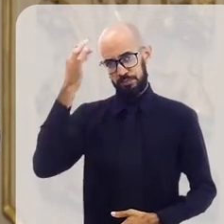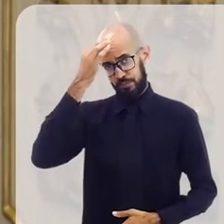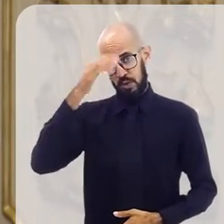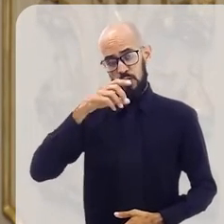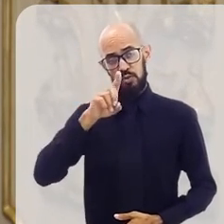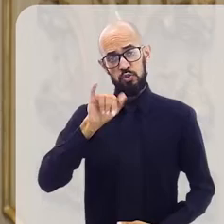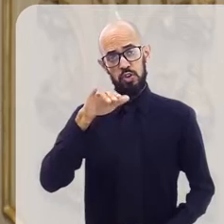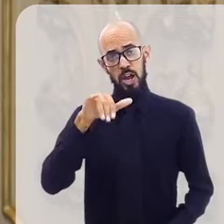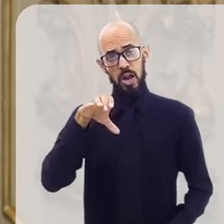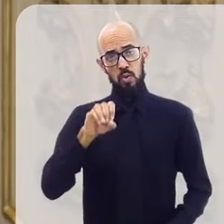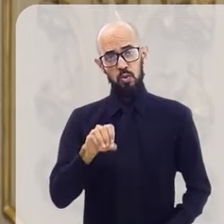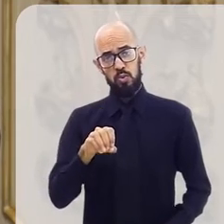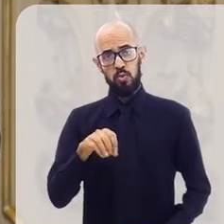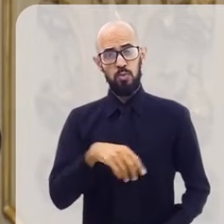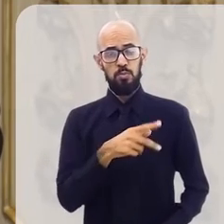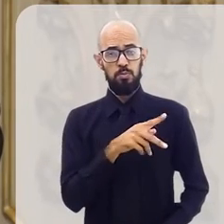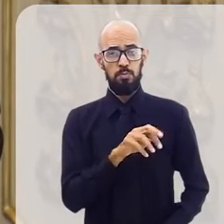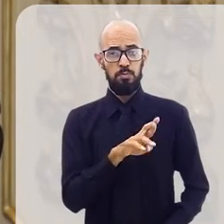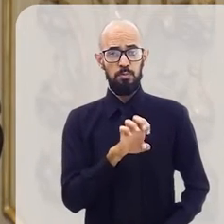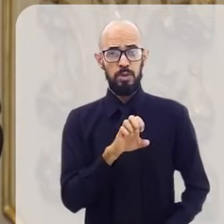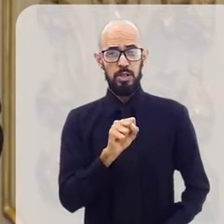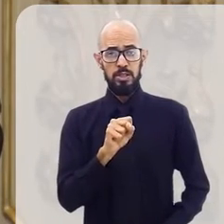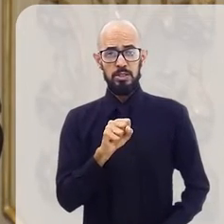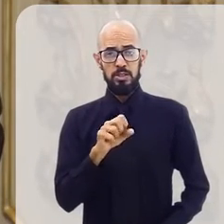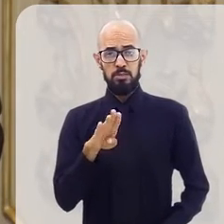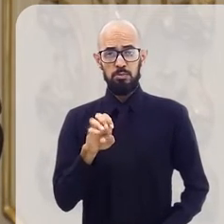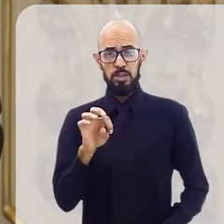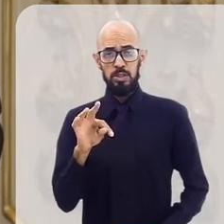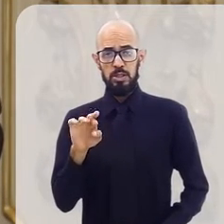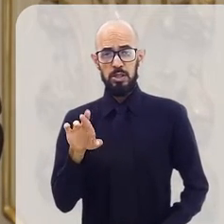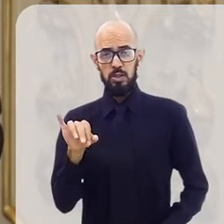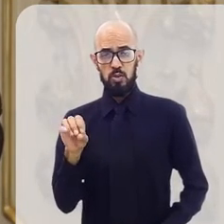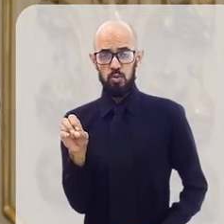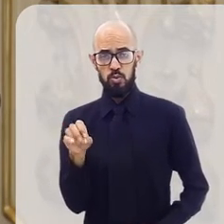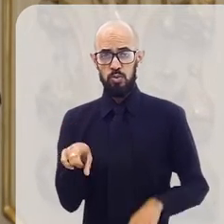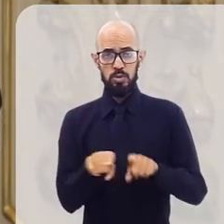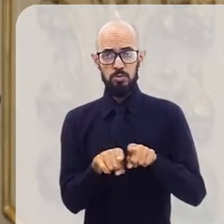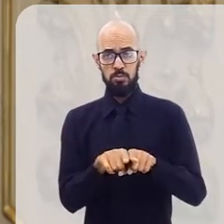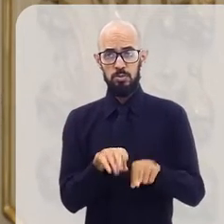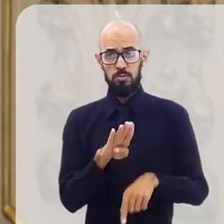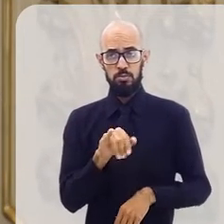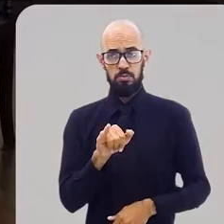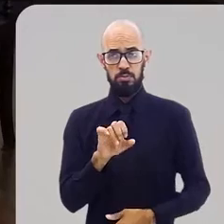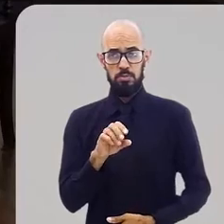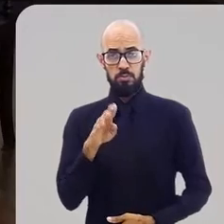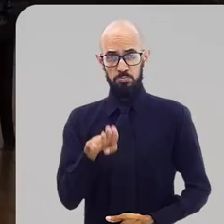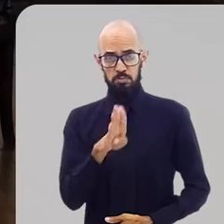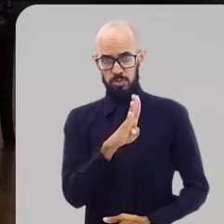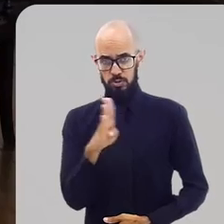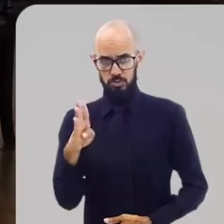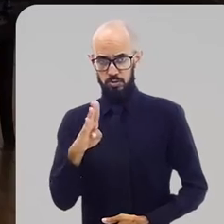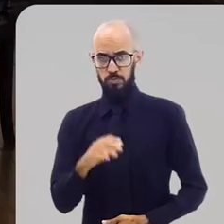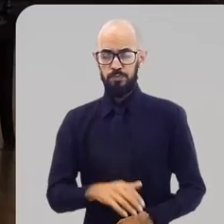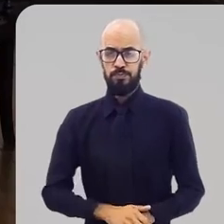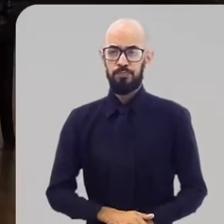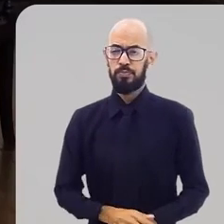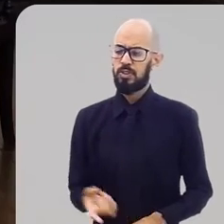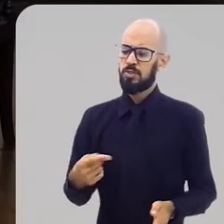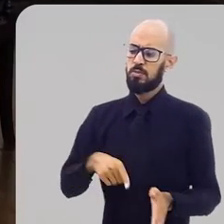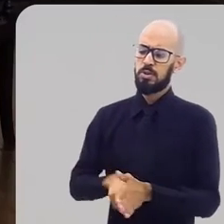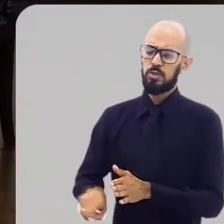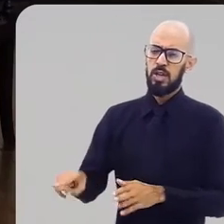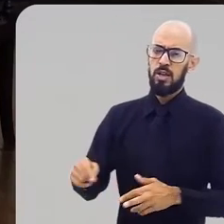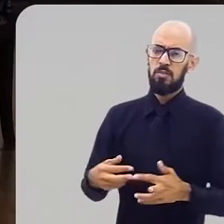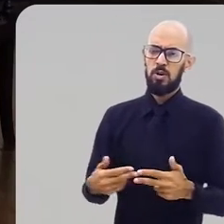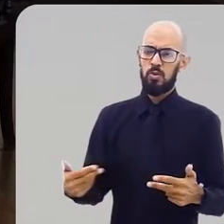diácono presbítero e o bispo é estão nessa disposição para servir deixa ele fazer uma pergunta que eu acho que